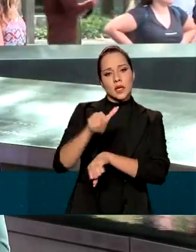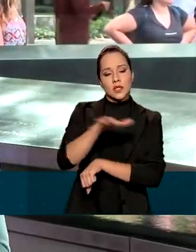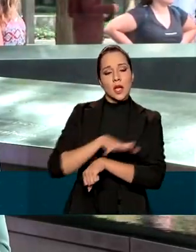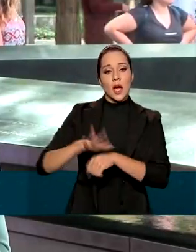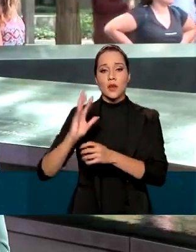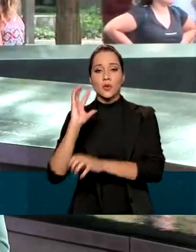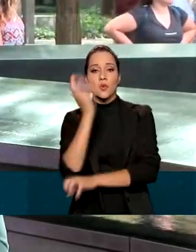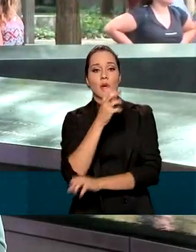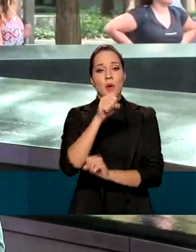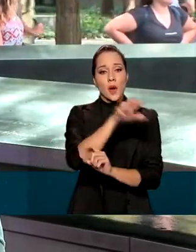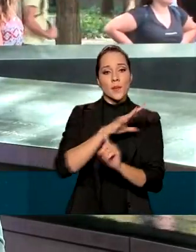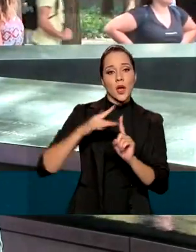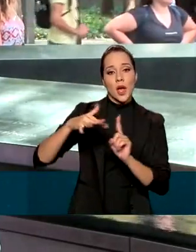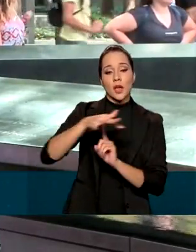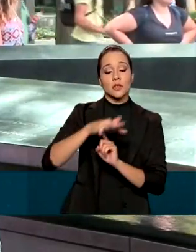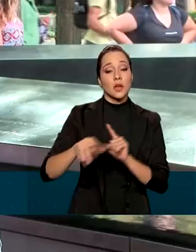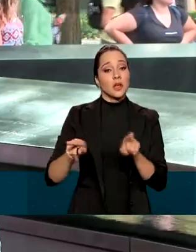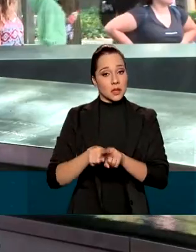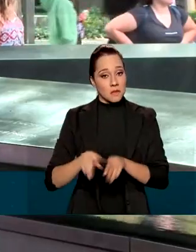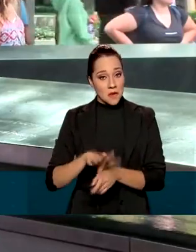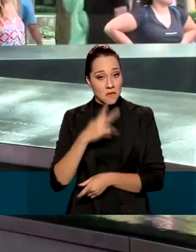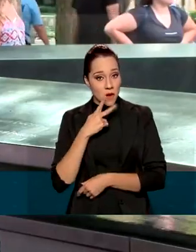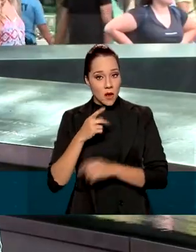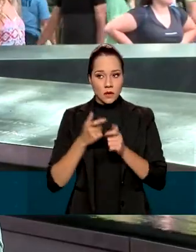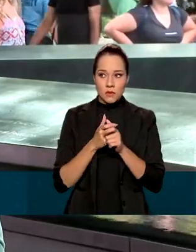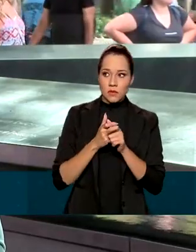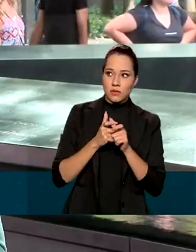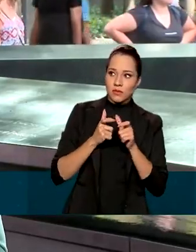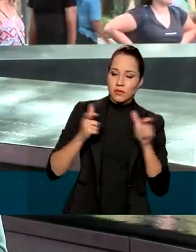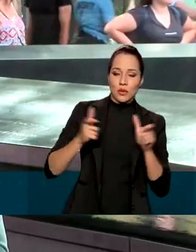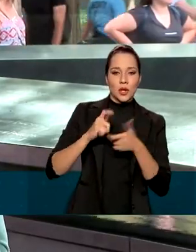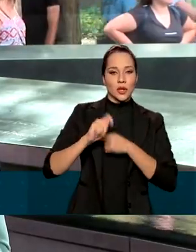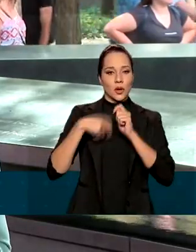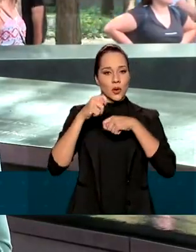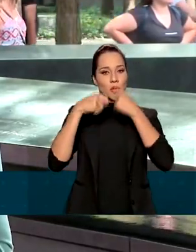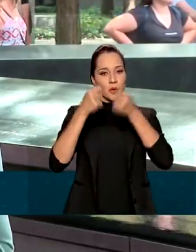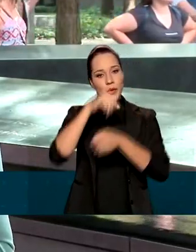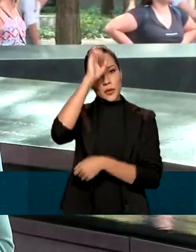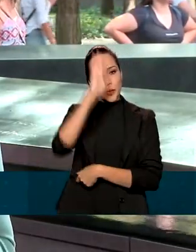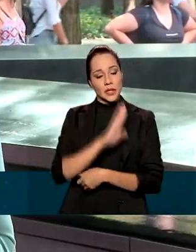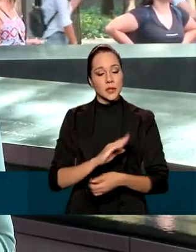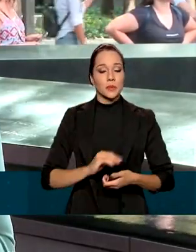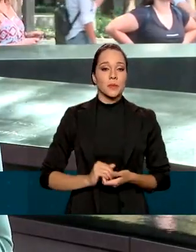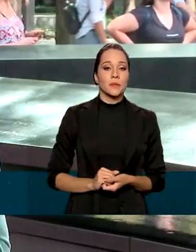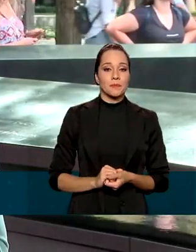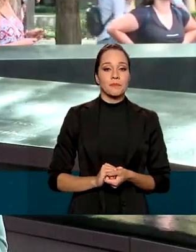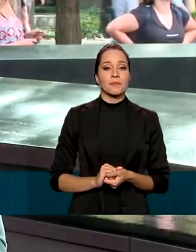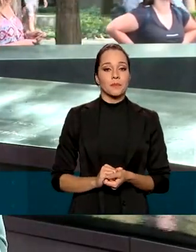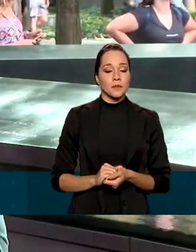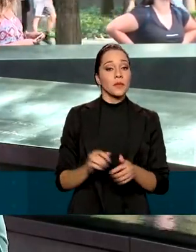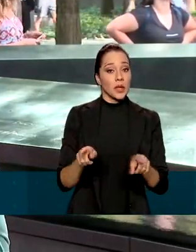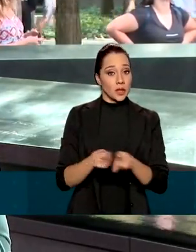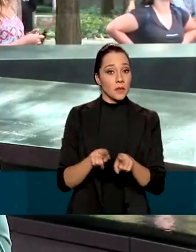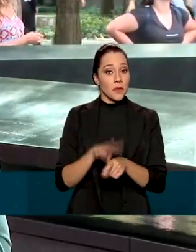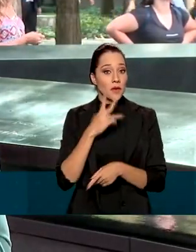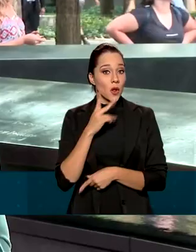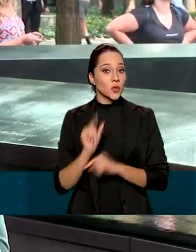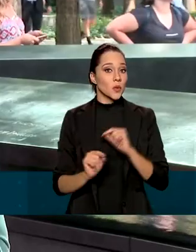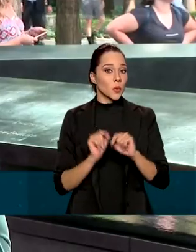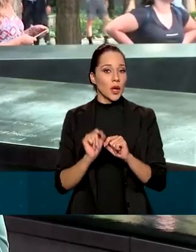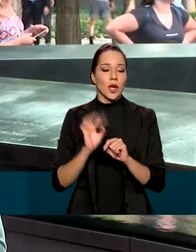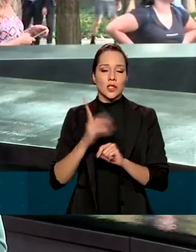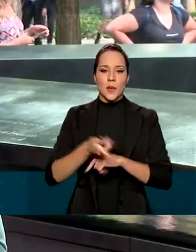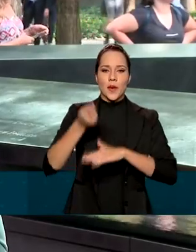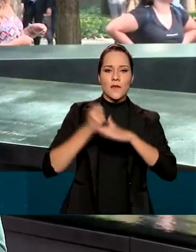ambiente e também aí destacou o crescimento econômico do Brasil e falou sobre